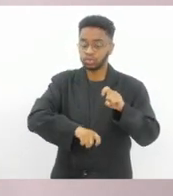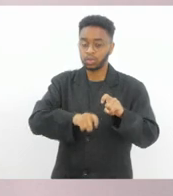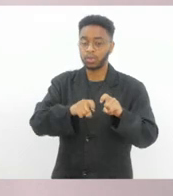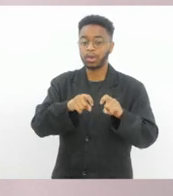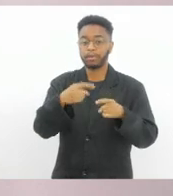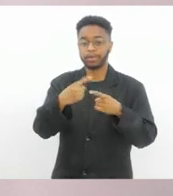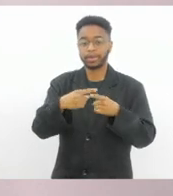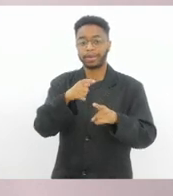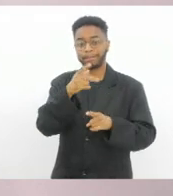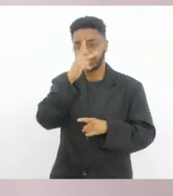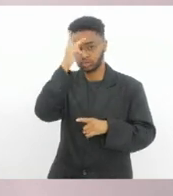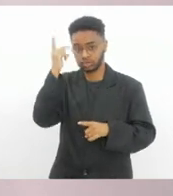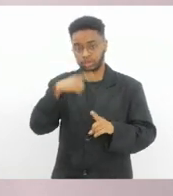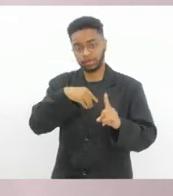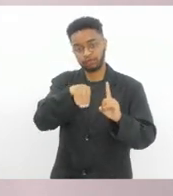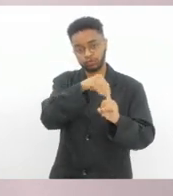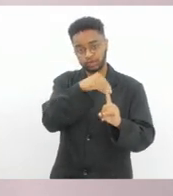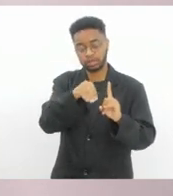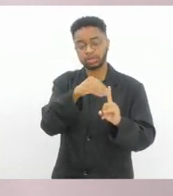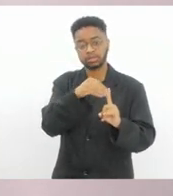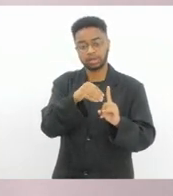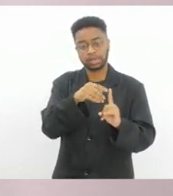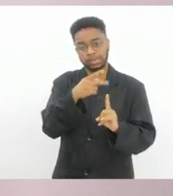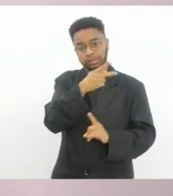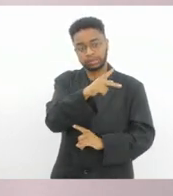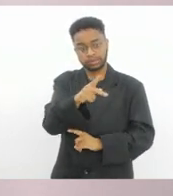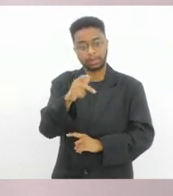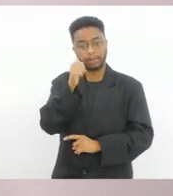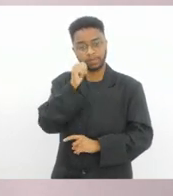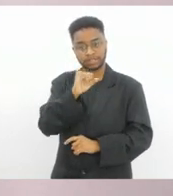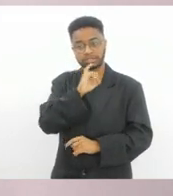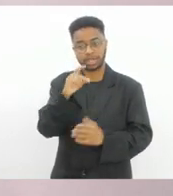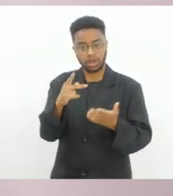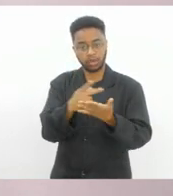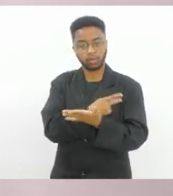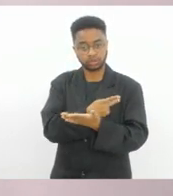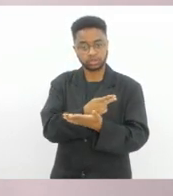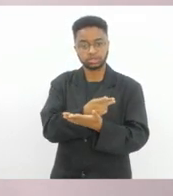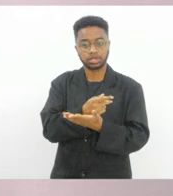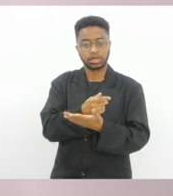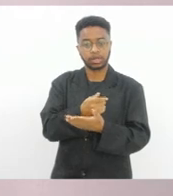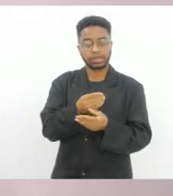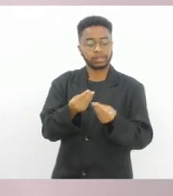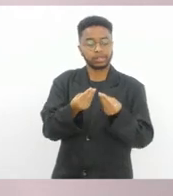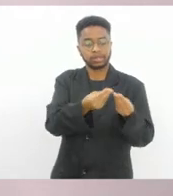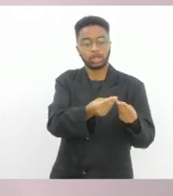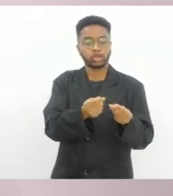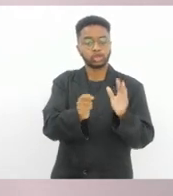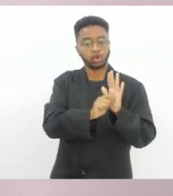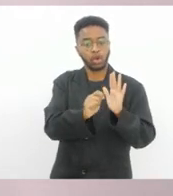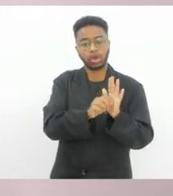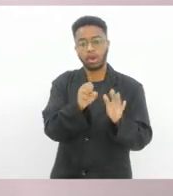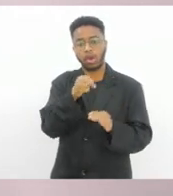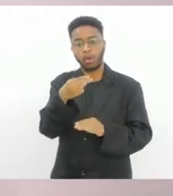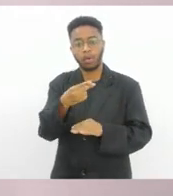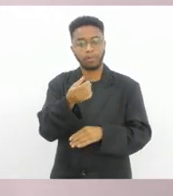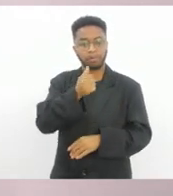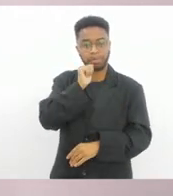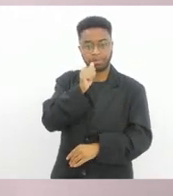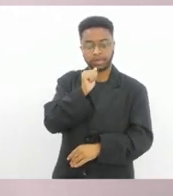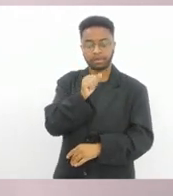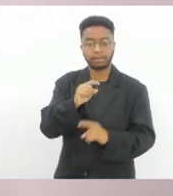de vulnerabilidade em caso dessas mulheres serem dopadas e drogadas. E não que ela tenha se